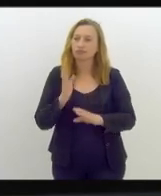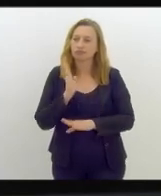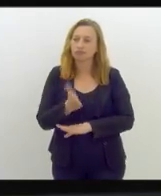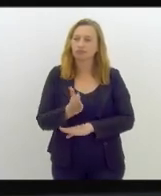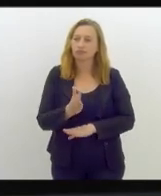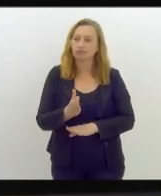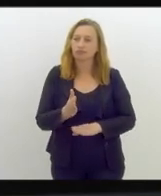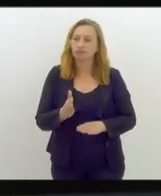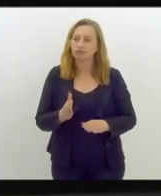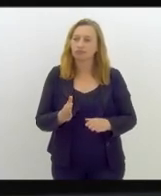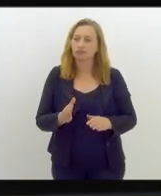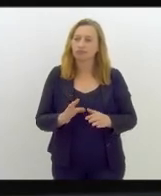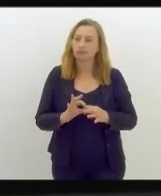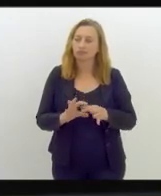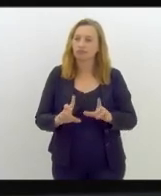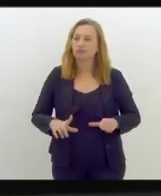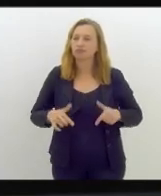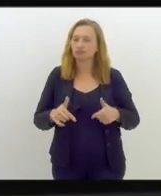de funcionar